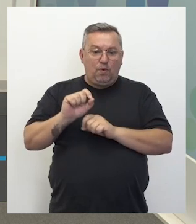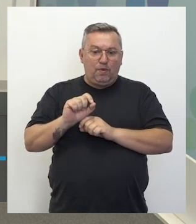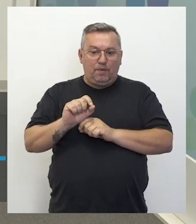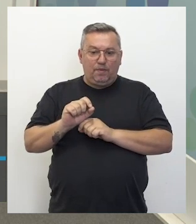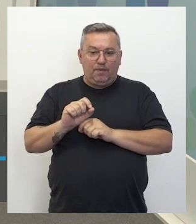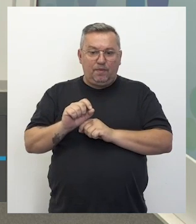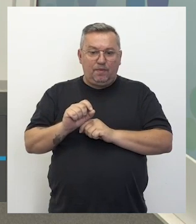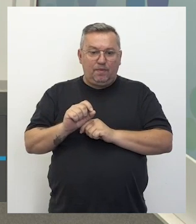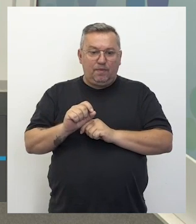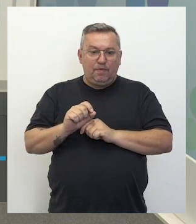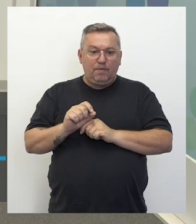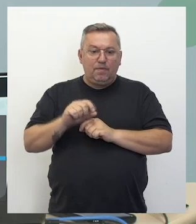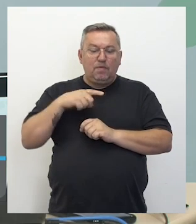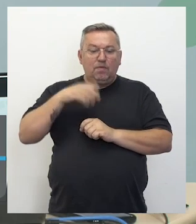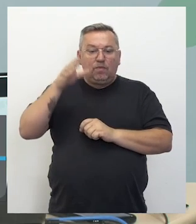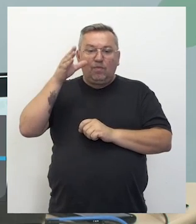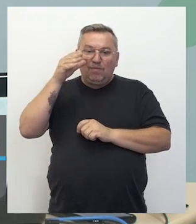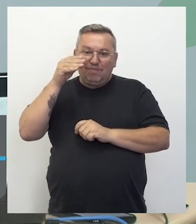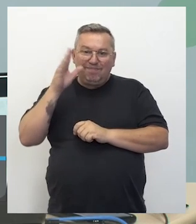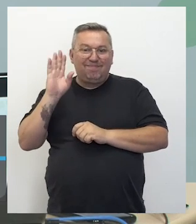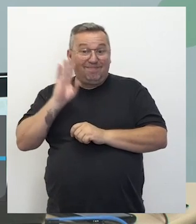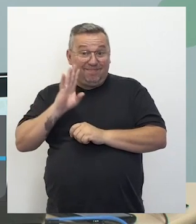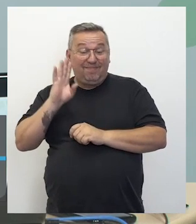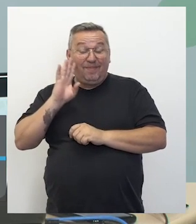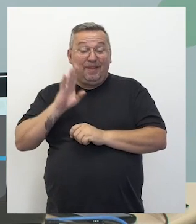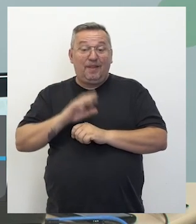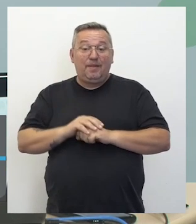abrir o chat, Lê. Uma curiosidade legal.